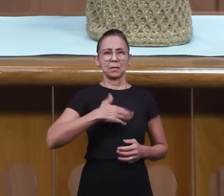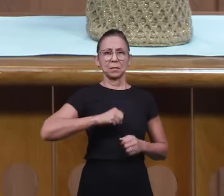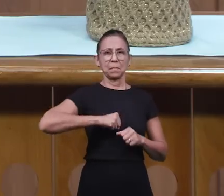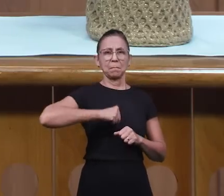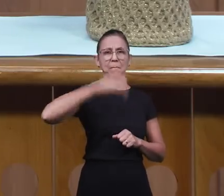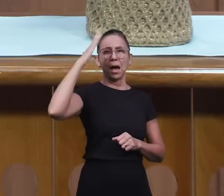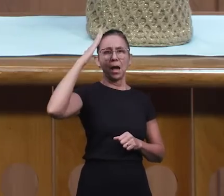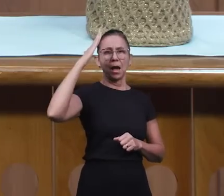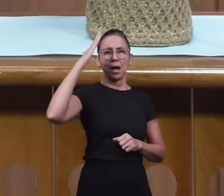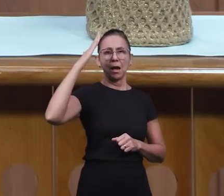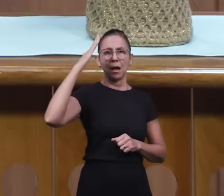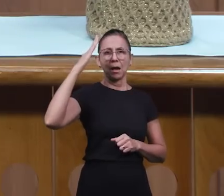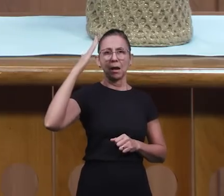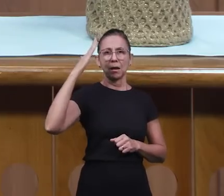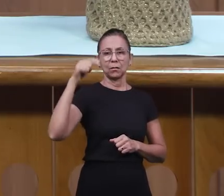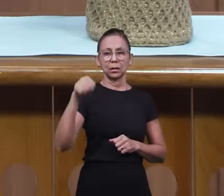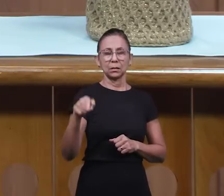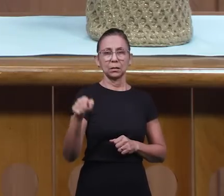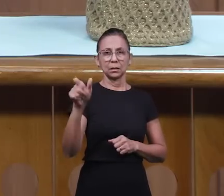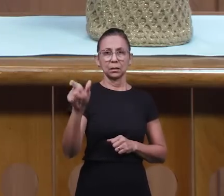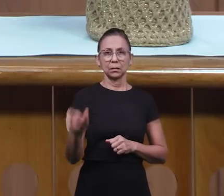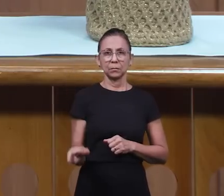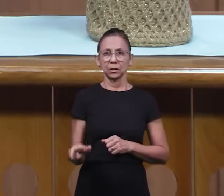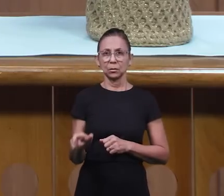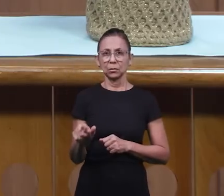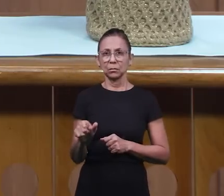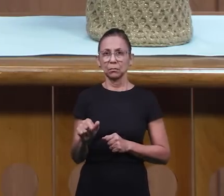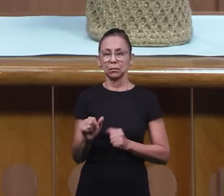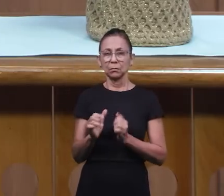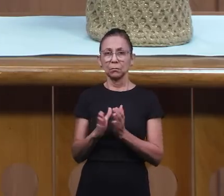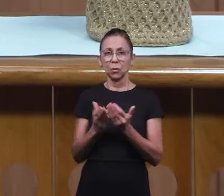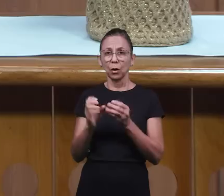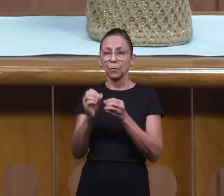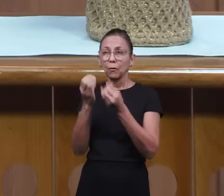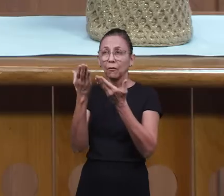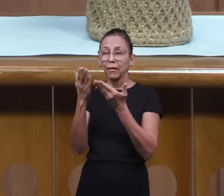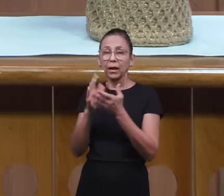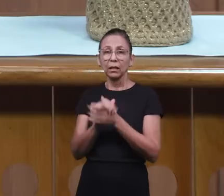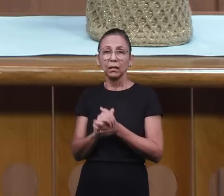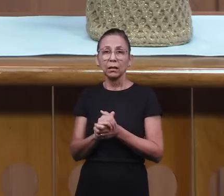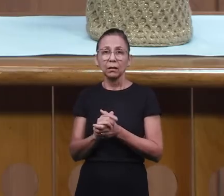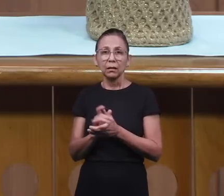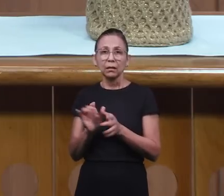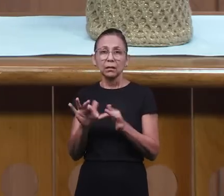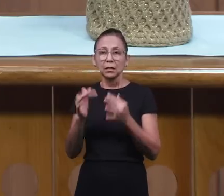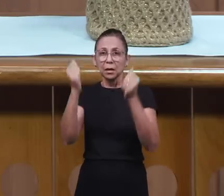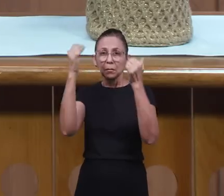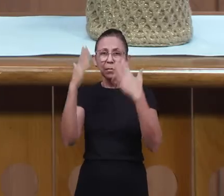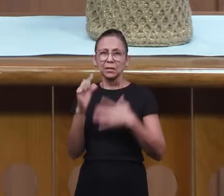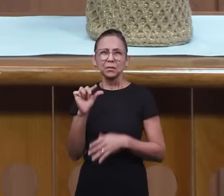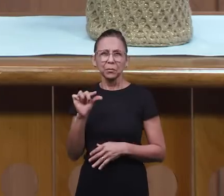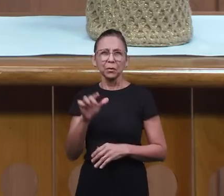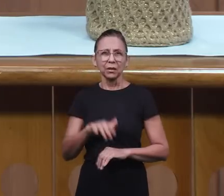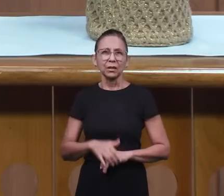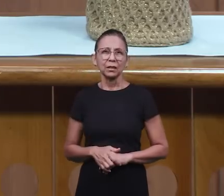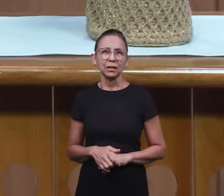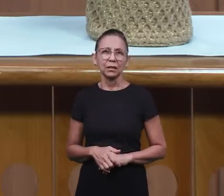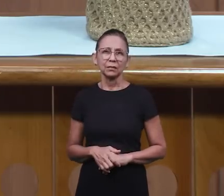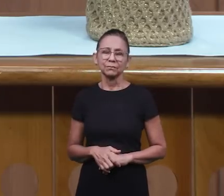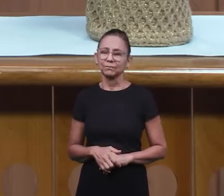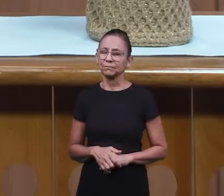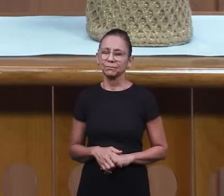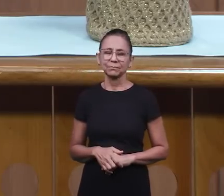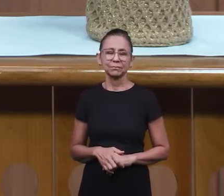Além disso, os sacrifícios de ofertas eram feitos sem que isso expressasse uma forma de vida, e sim